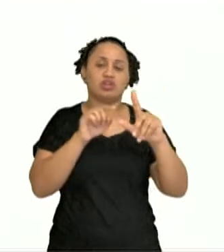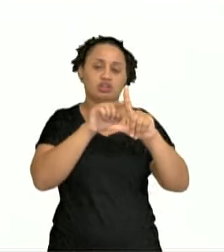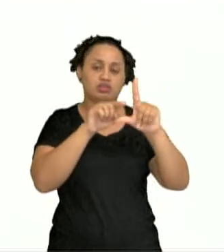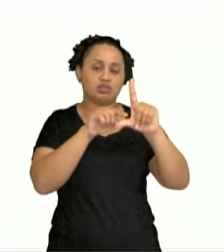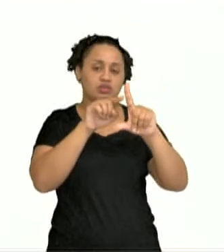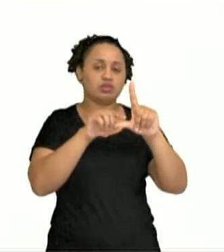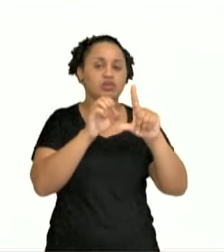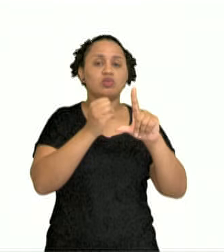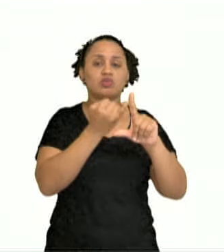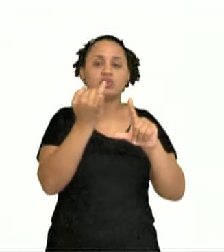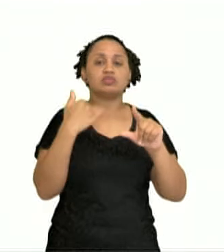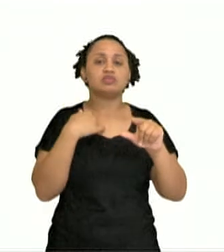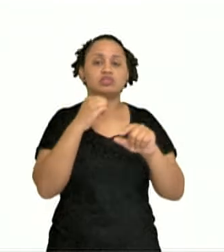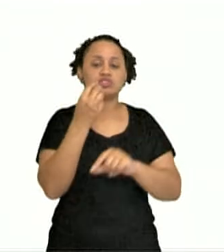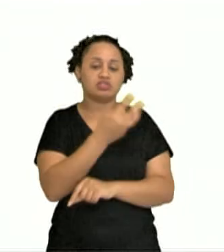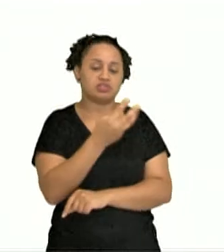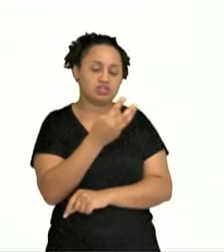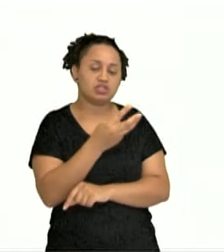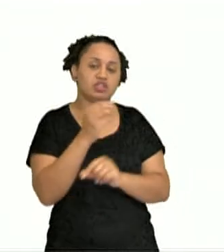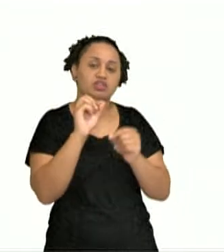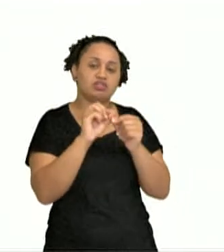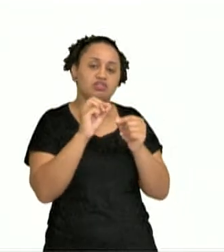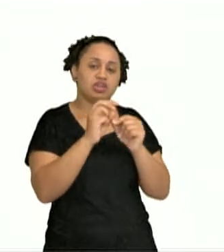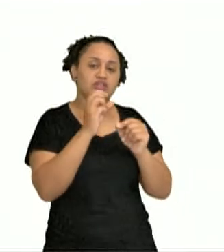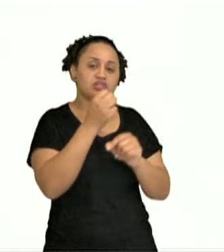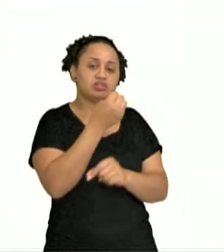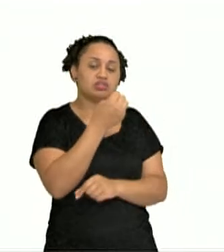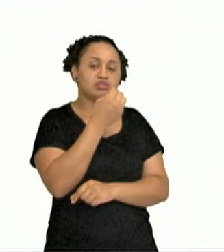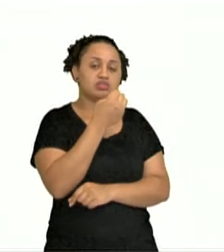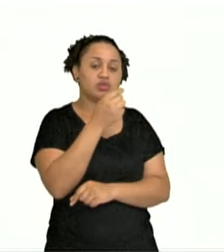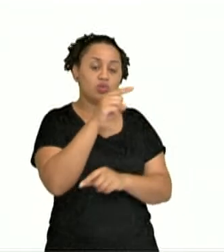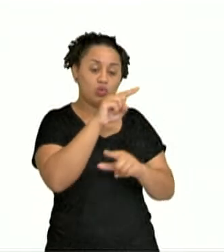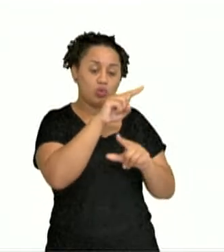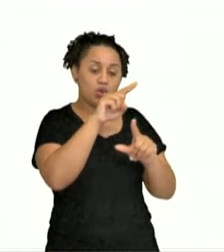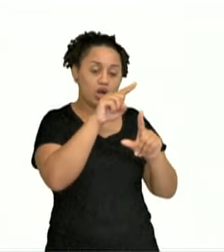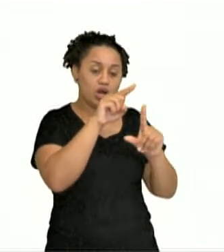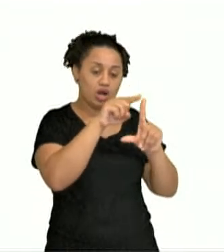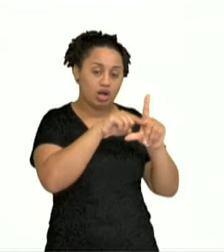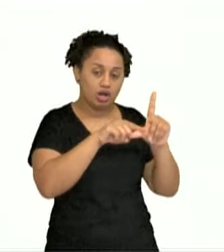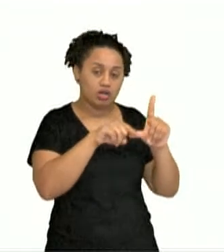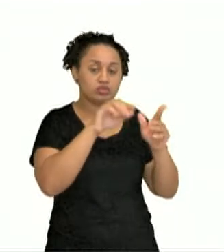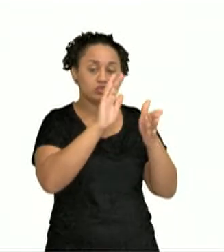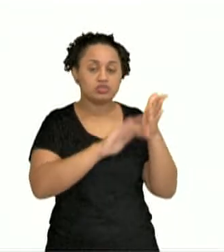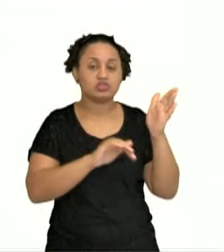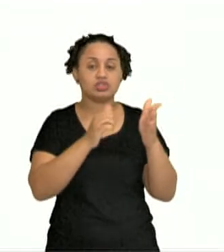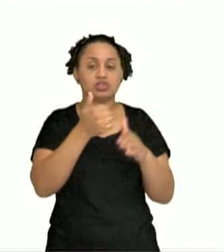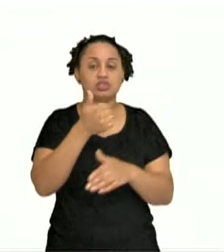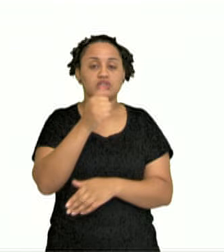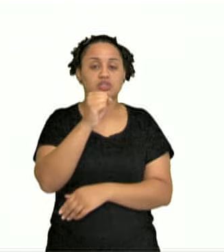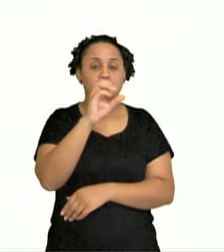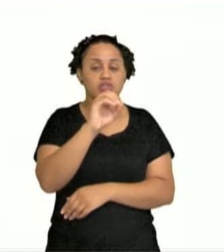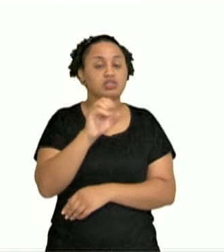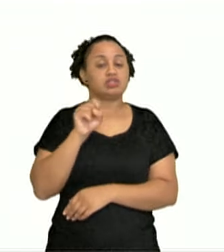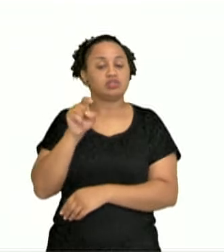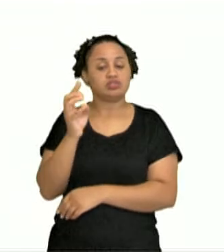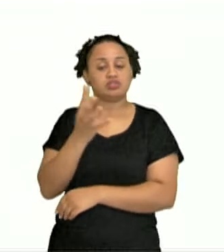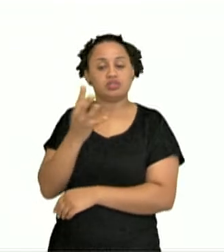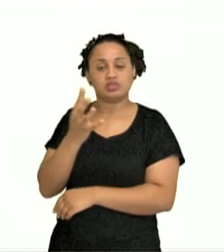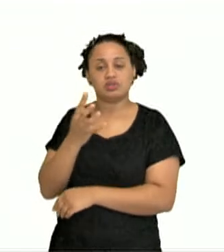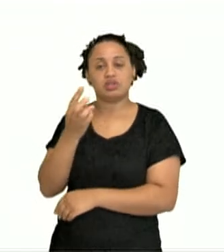ângulo no terceiro quadrante, eu vou fazer o ângulo menos o 180. E se eu tiver um ângulo no quarto quadrante, eu vou fazer